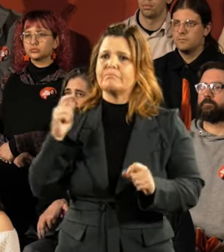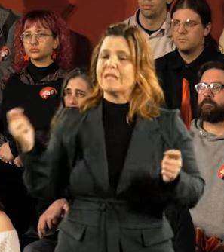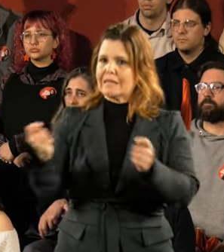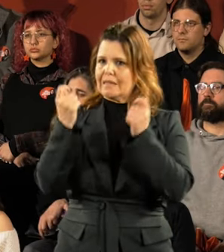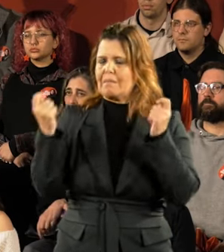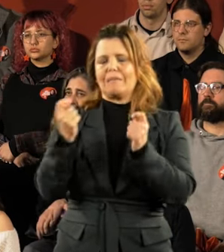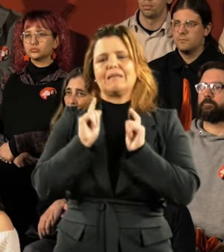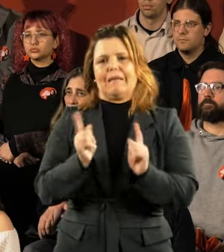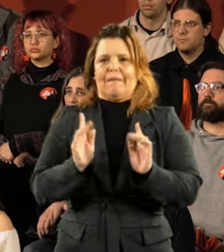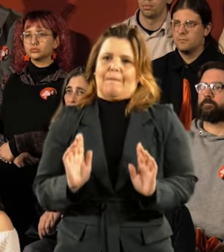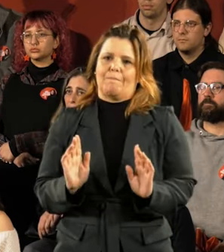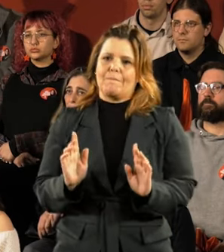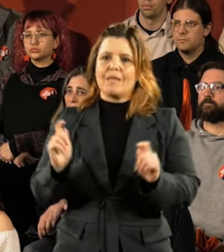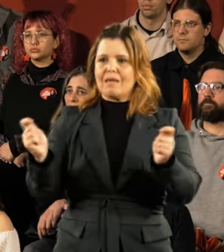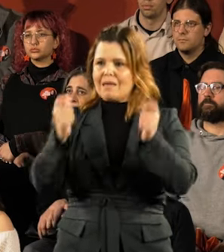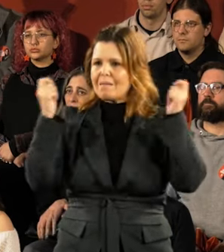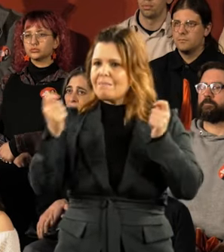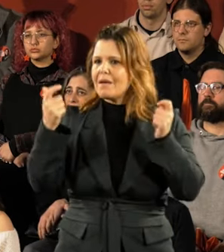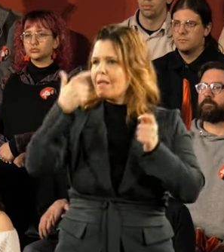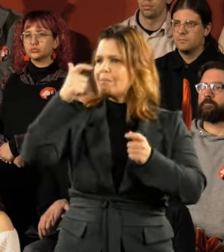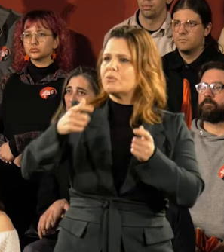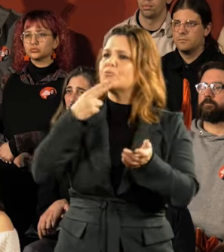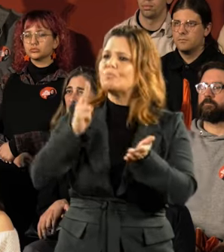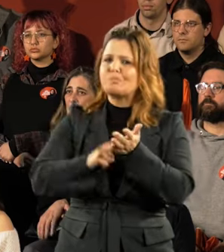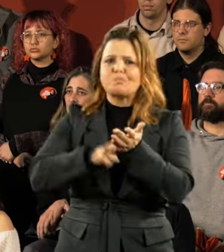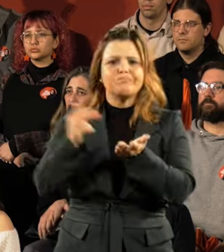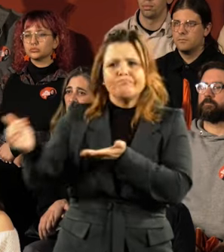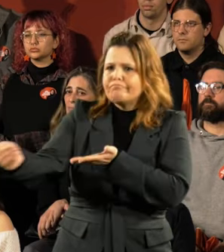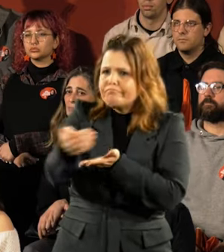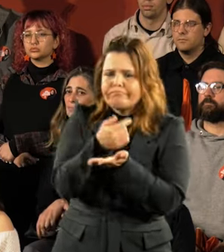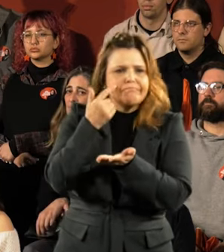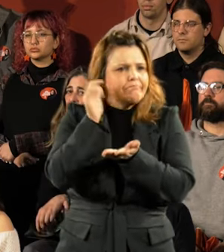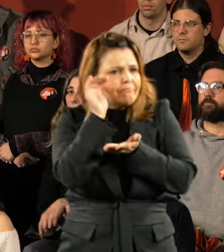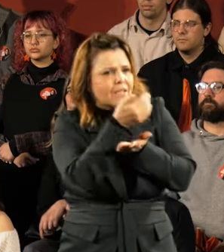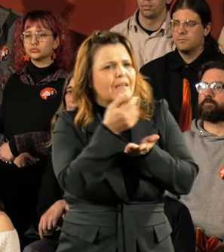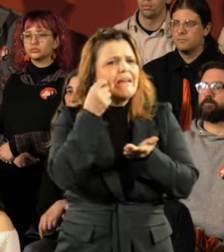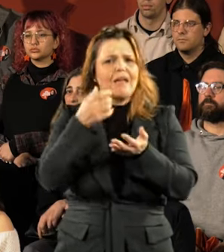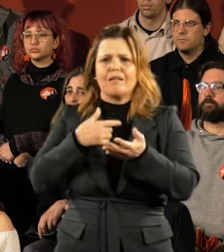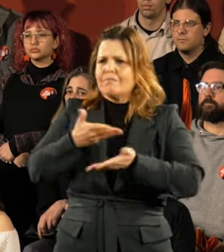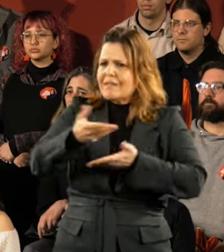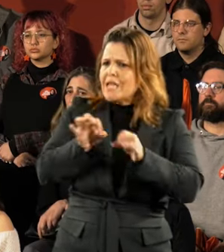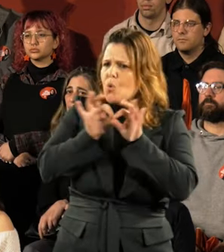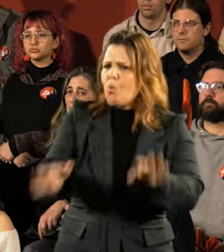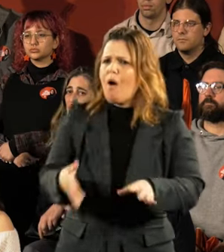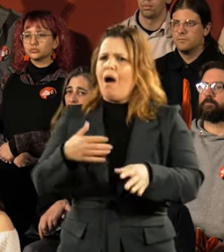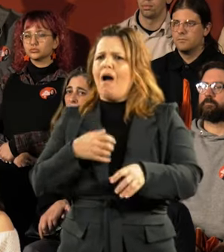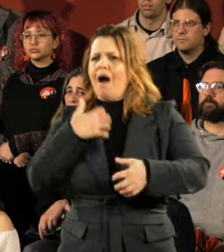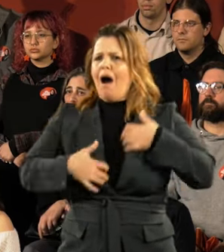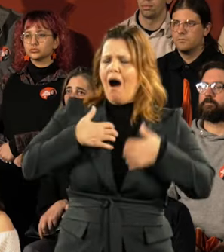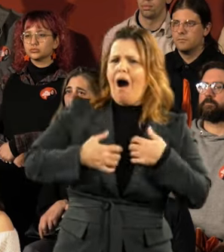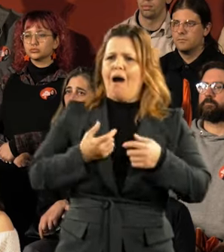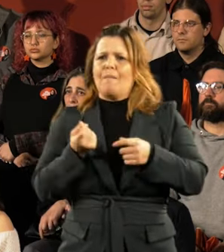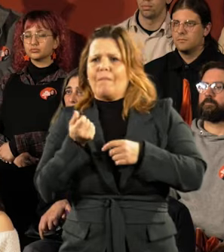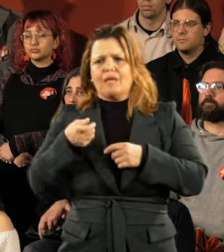é isso mesmo é ouvir pessoas de carne e osso é encontrar quem partilha connosco a angústia da renda que